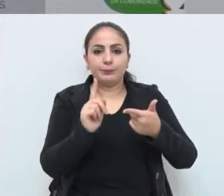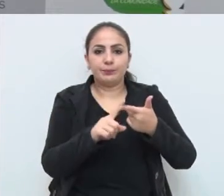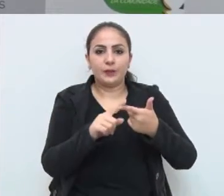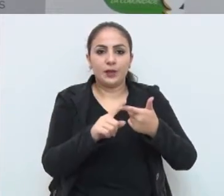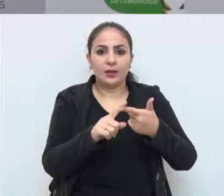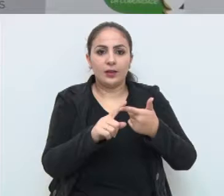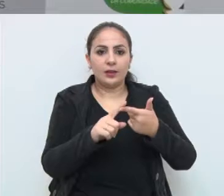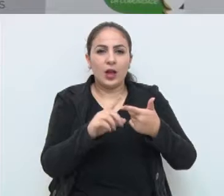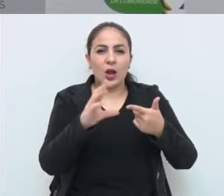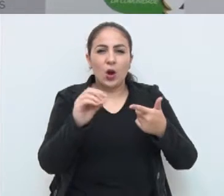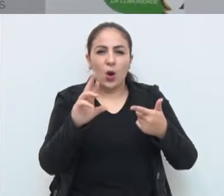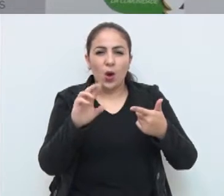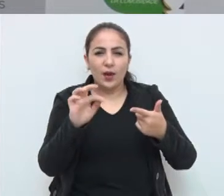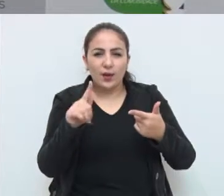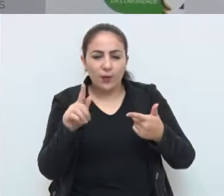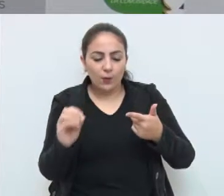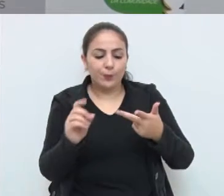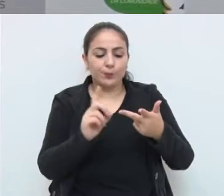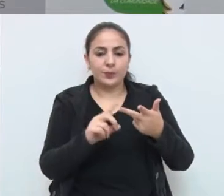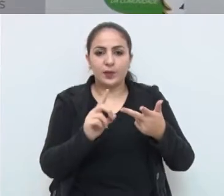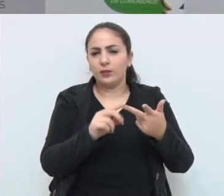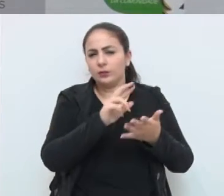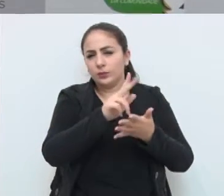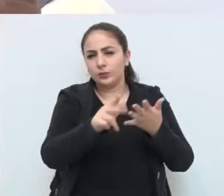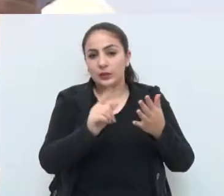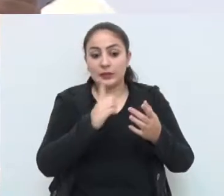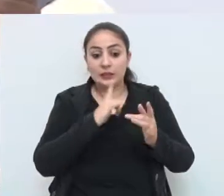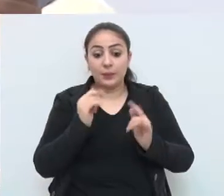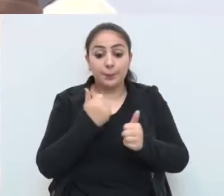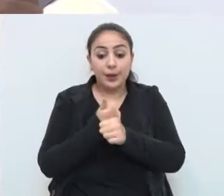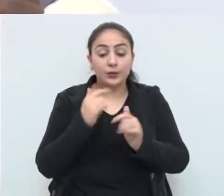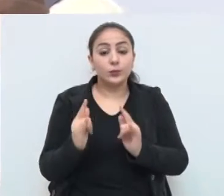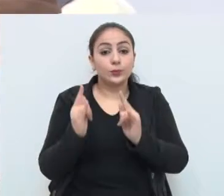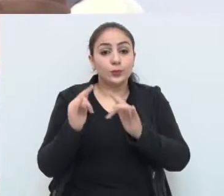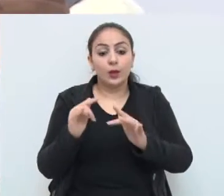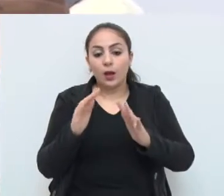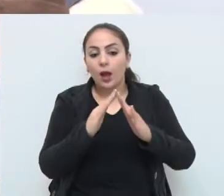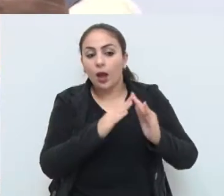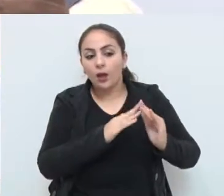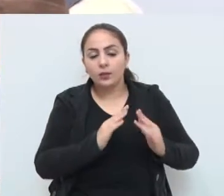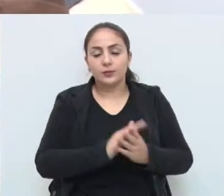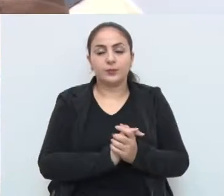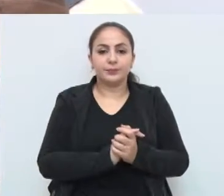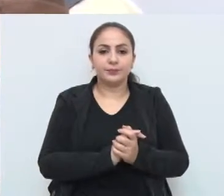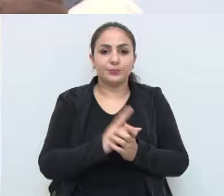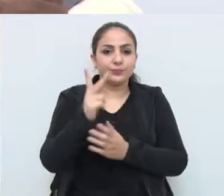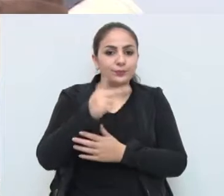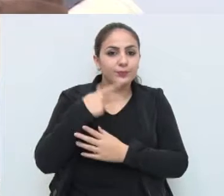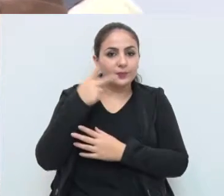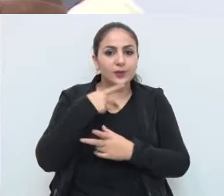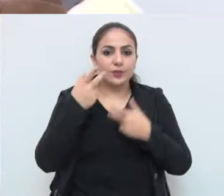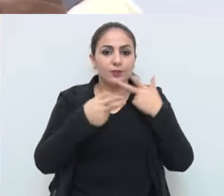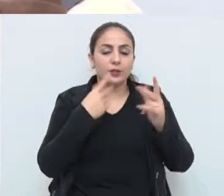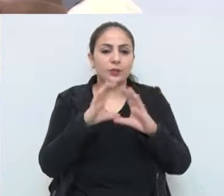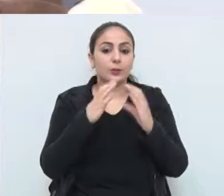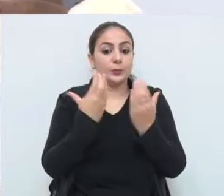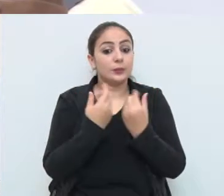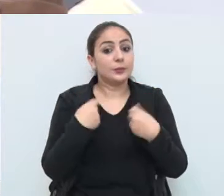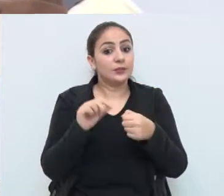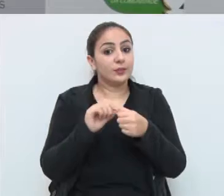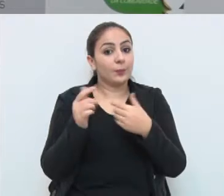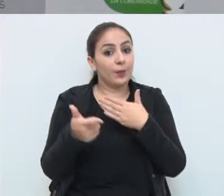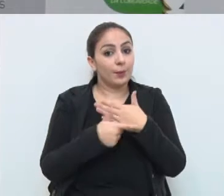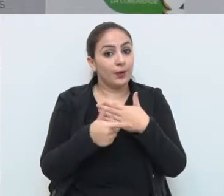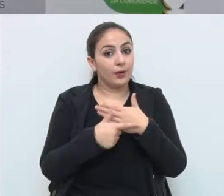que tem dentro da cidade, onde tem edificações. Patrick também comentou que a comunidade deve fazer a sua